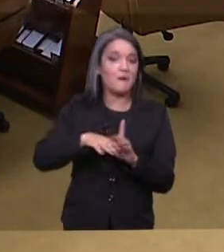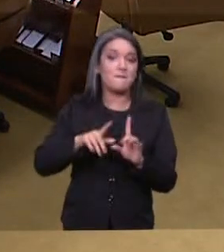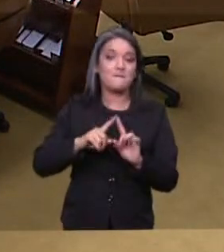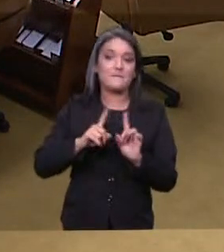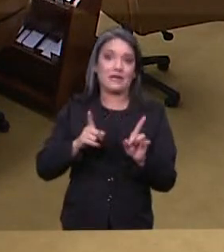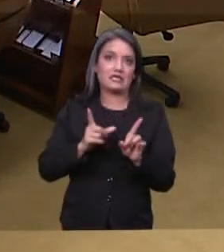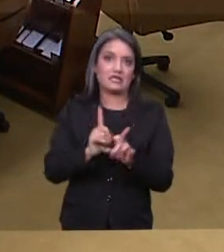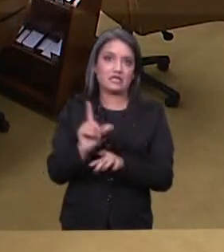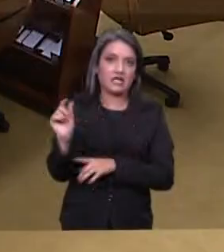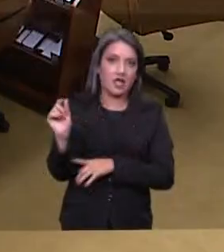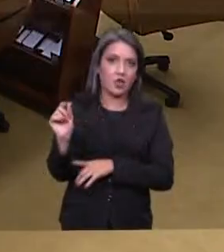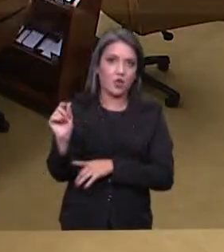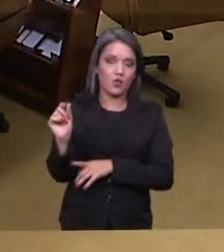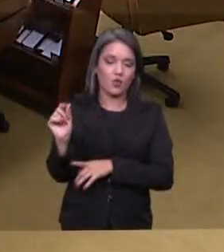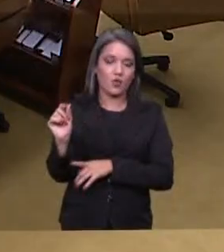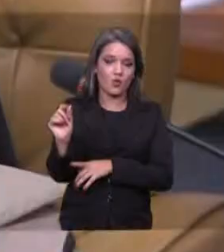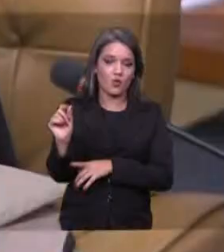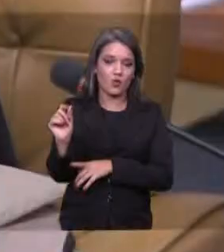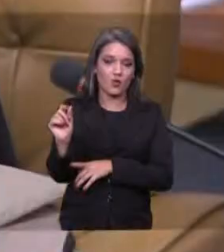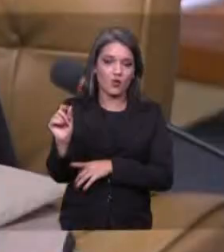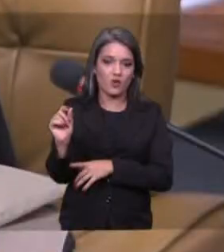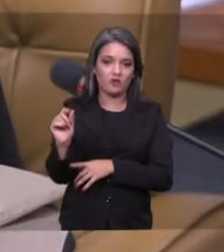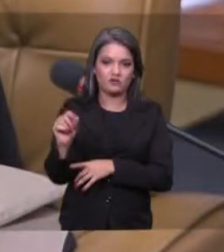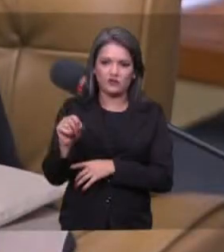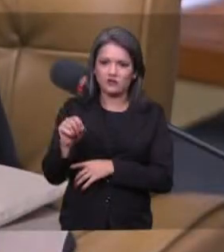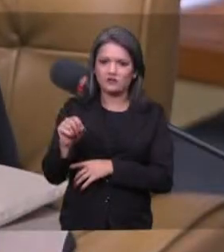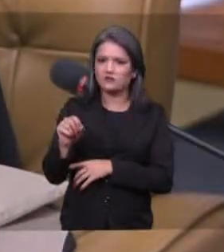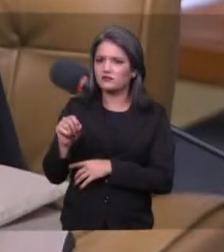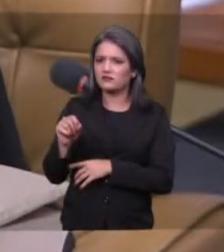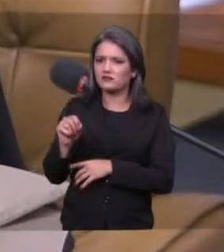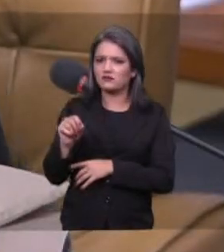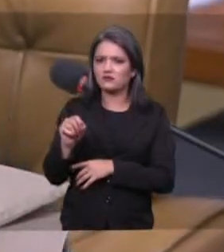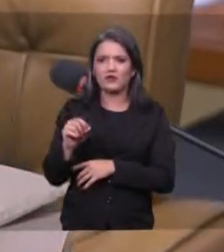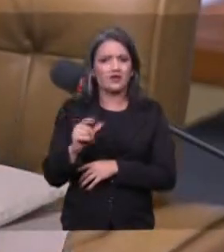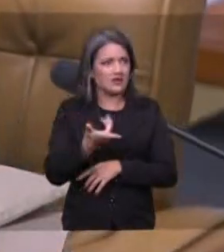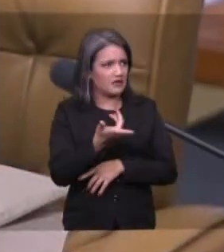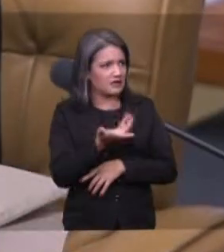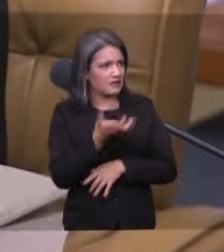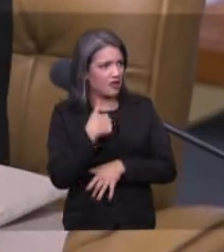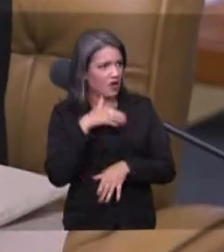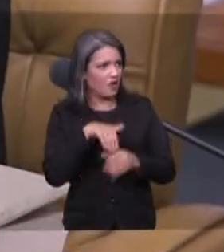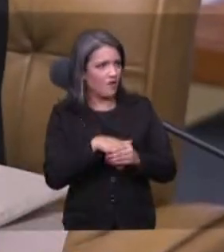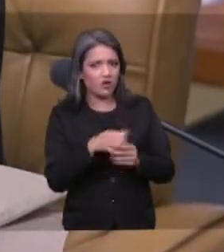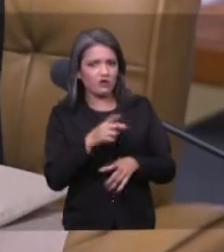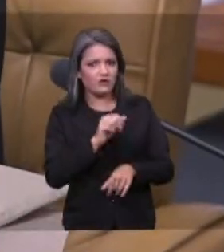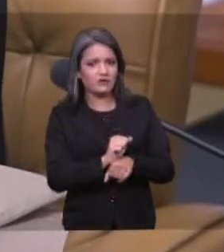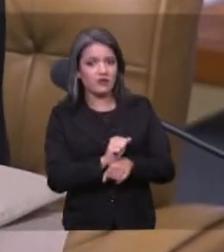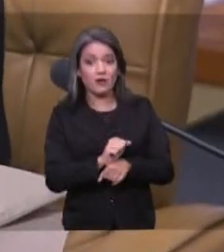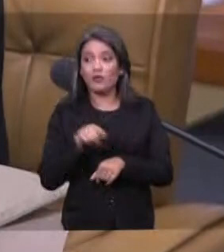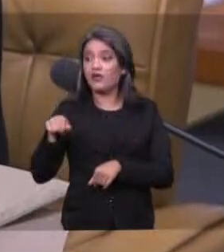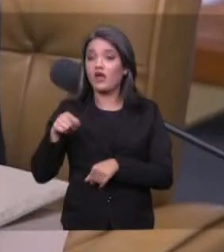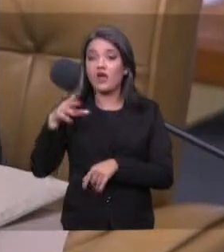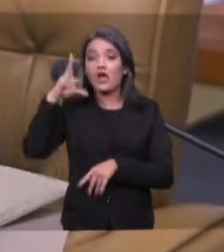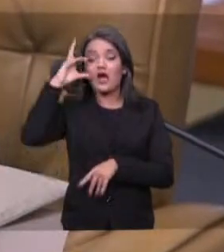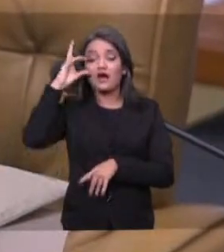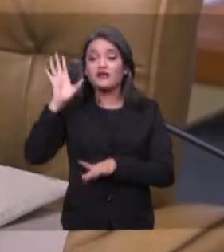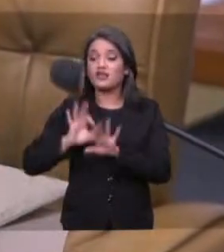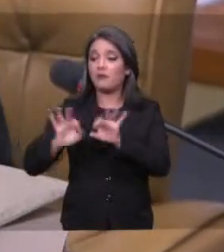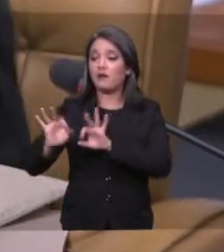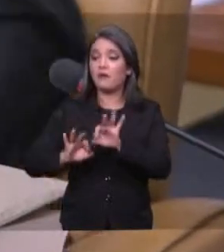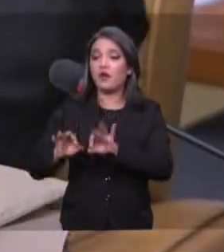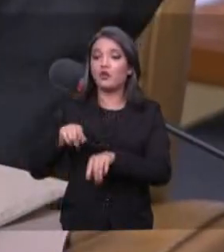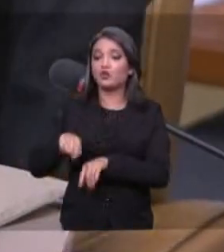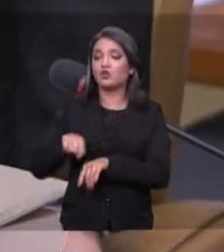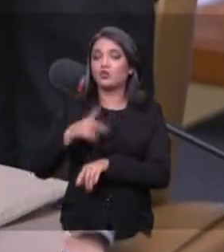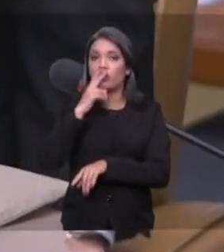Então, Vossa Excelência quer que eu vote ou que aguarde? Porque o ministro André preparou tudo aqui. Acho que ele saiu para atender